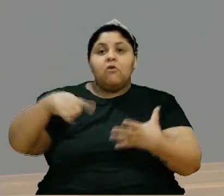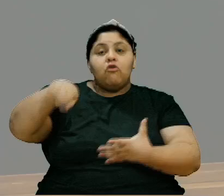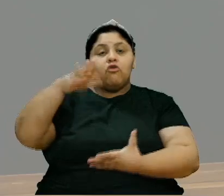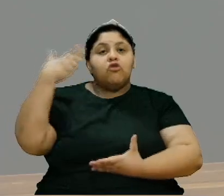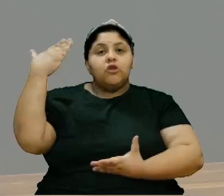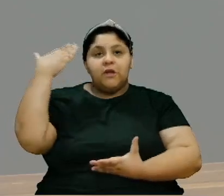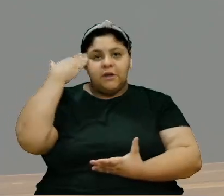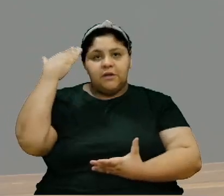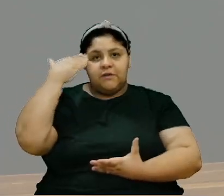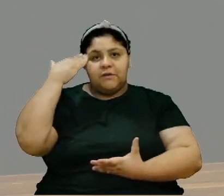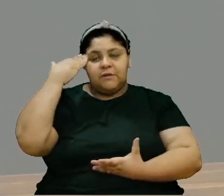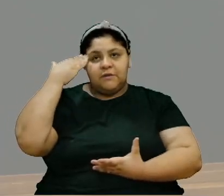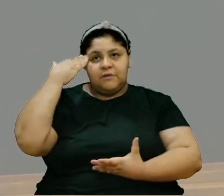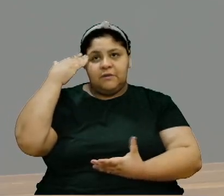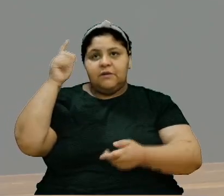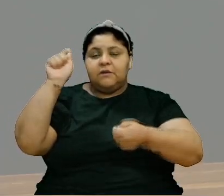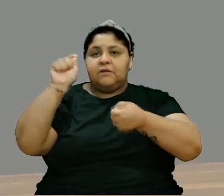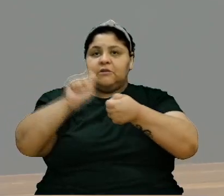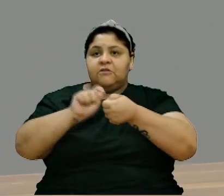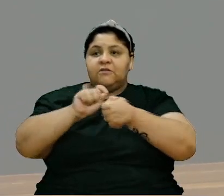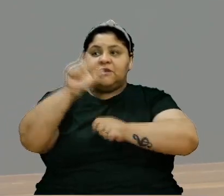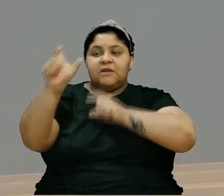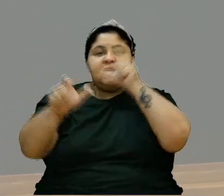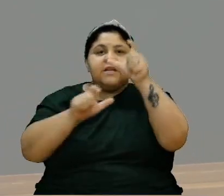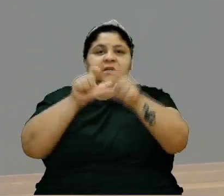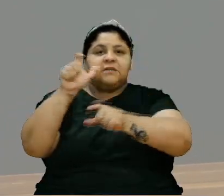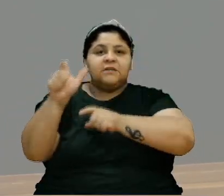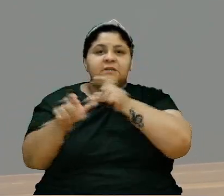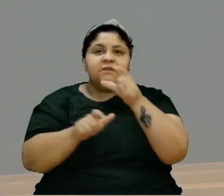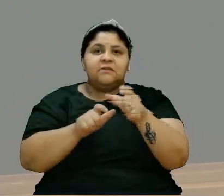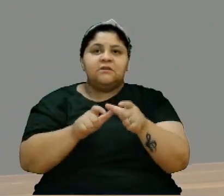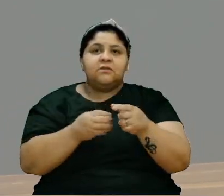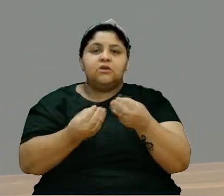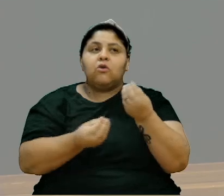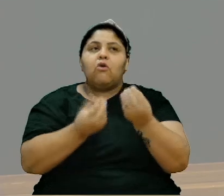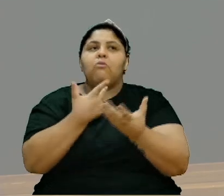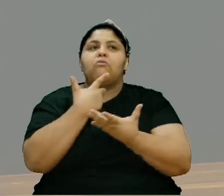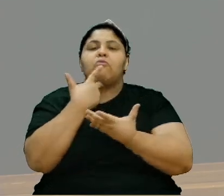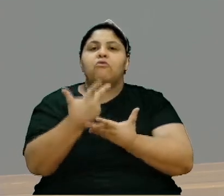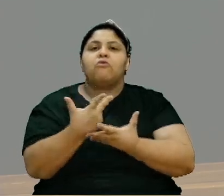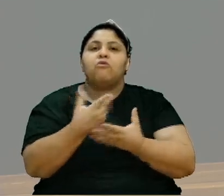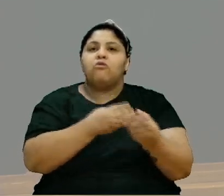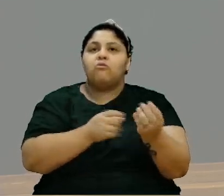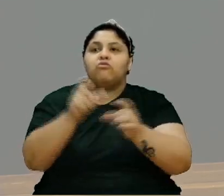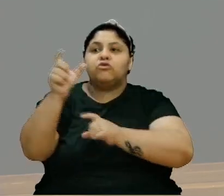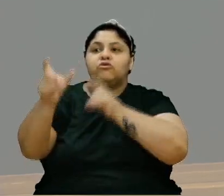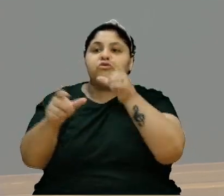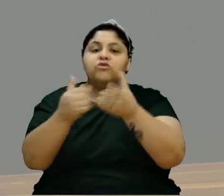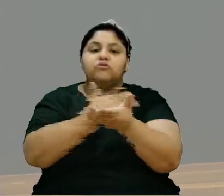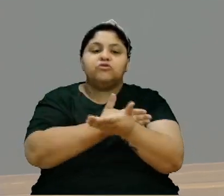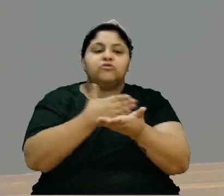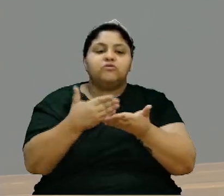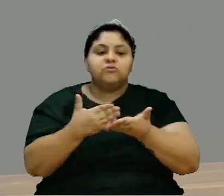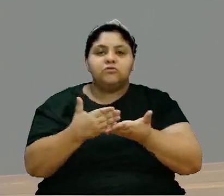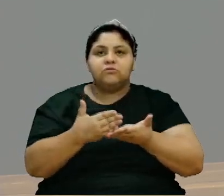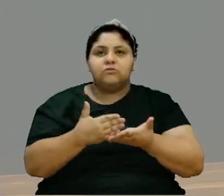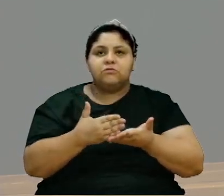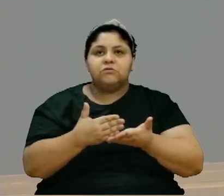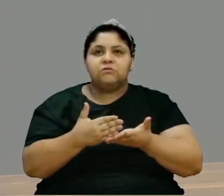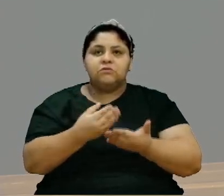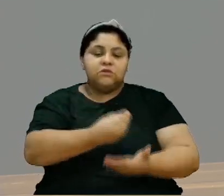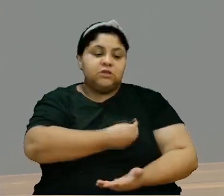que é isso que leva as pessoas, até como se diz, né, muita gente aqui começou a